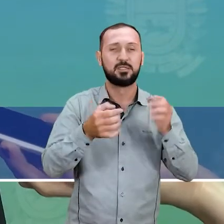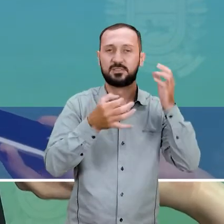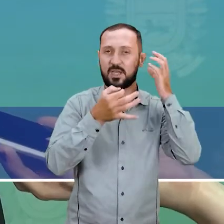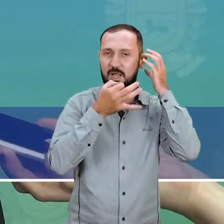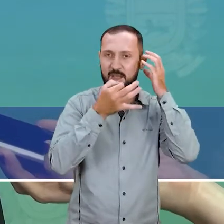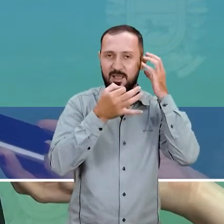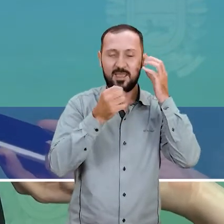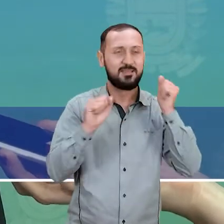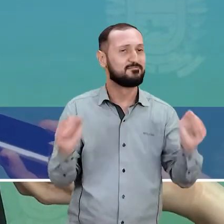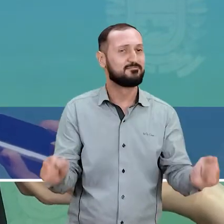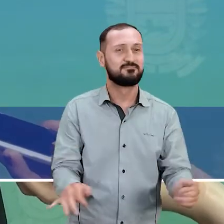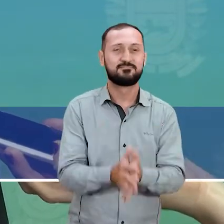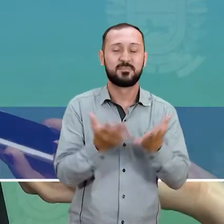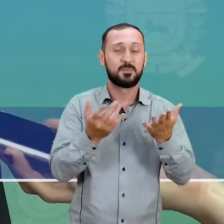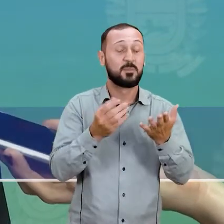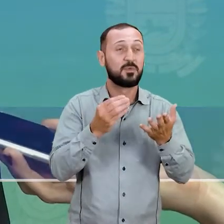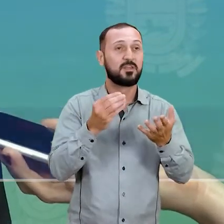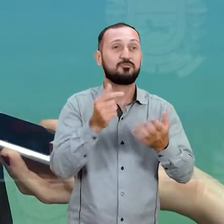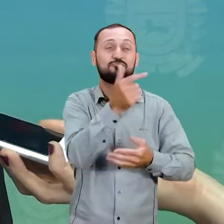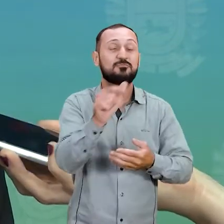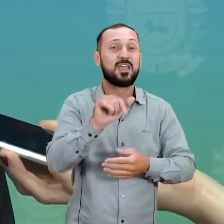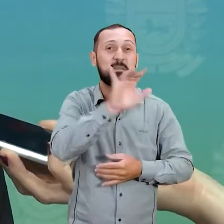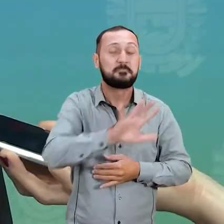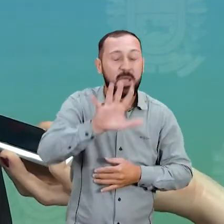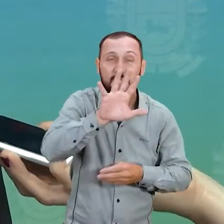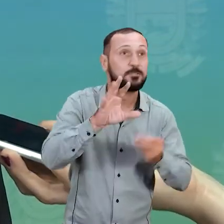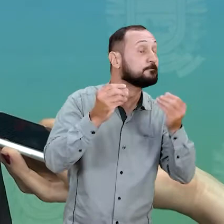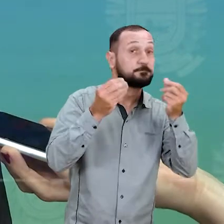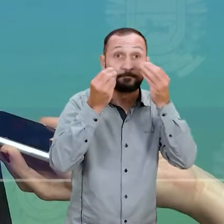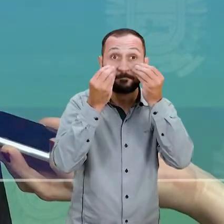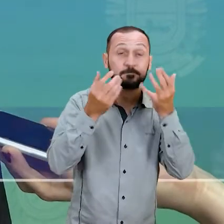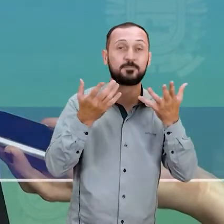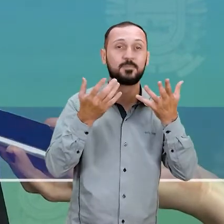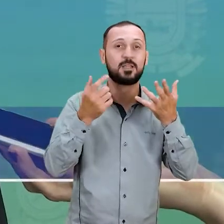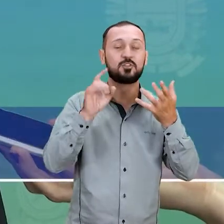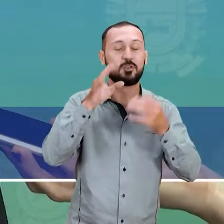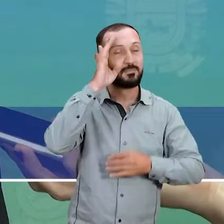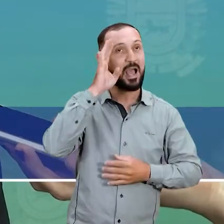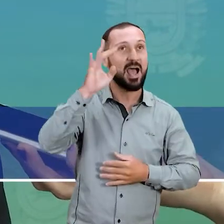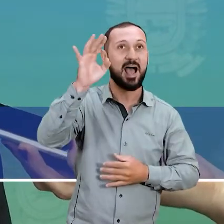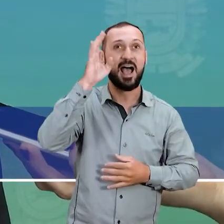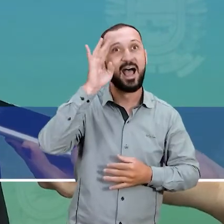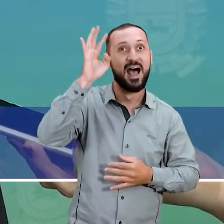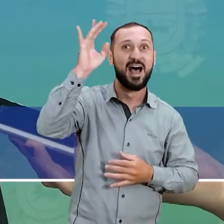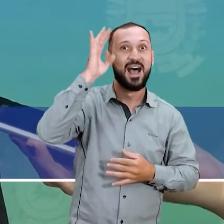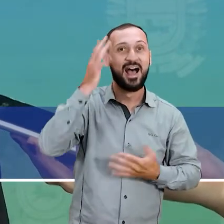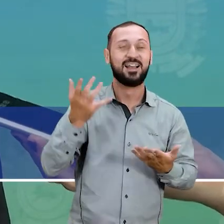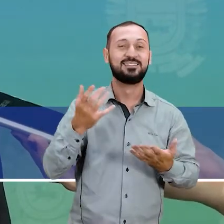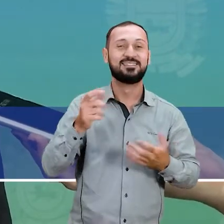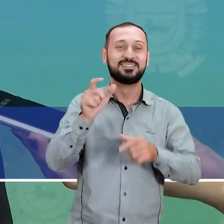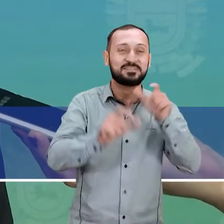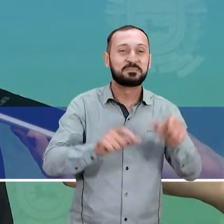o rádio tem a magia da falta da imagem, né? O rádio é imaginação. As